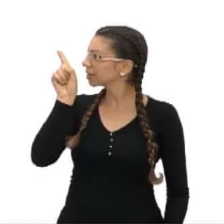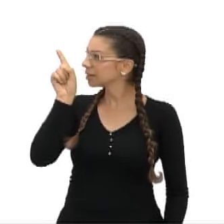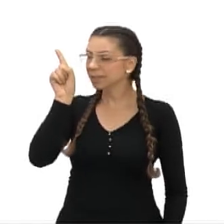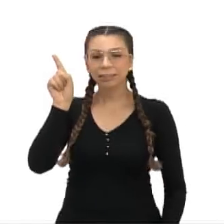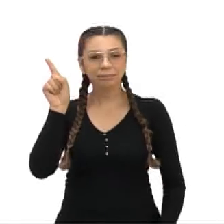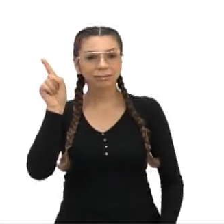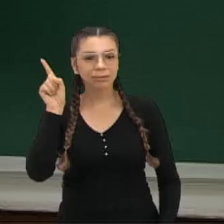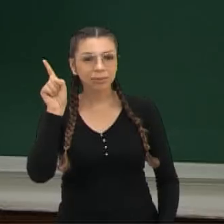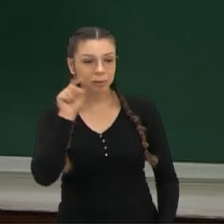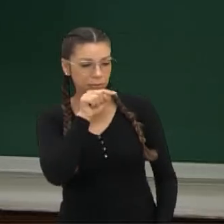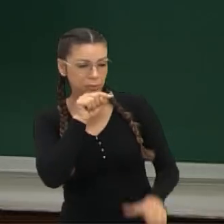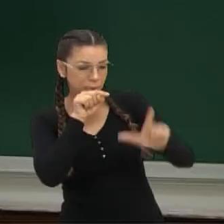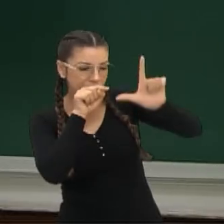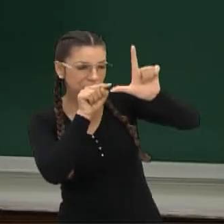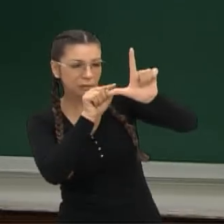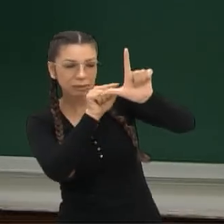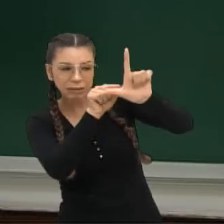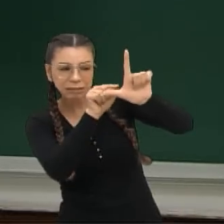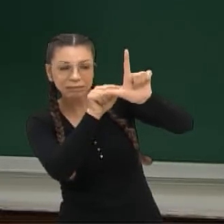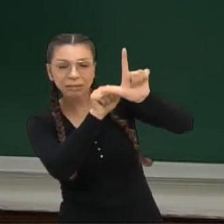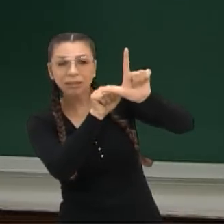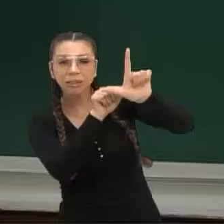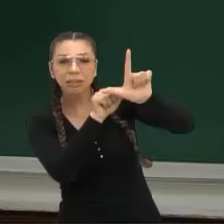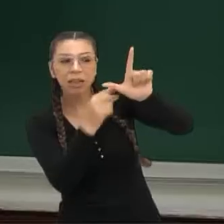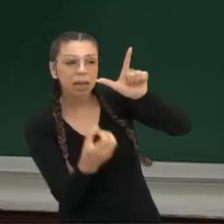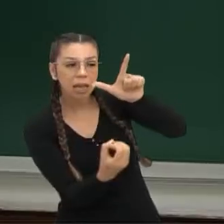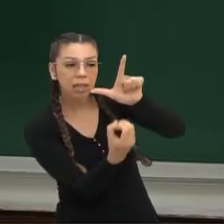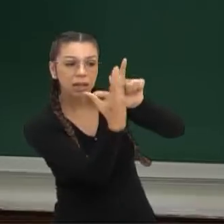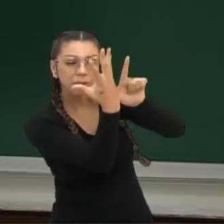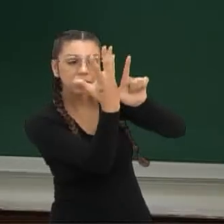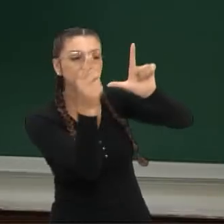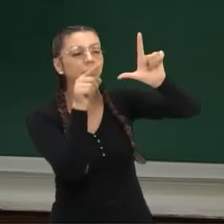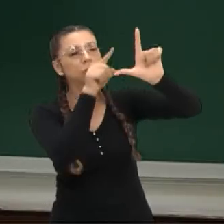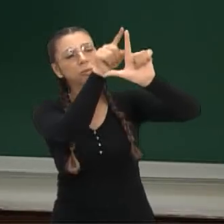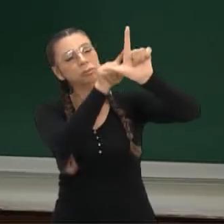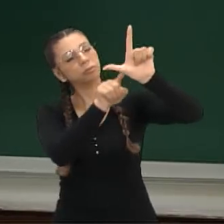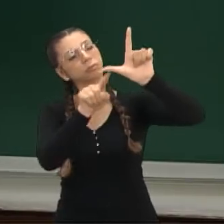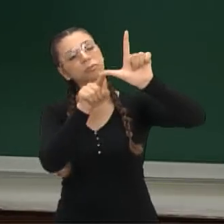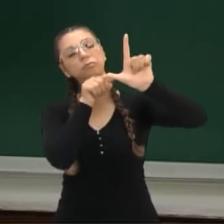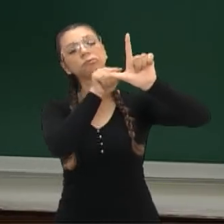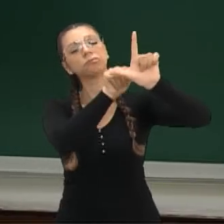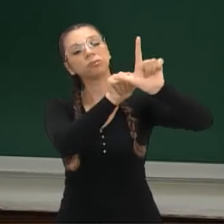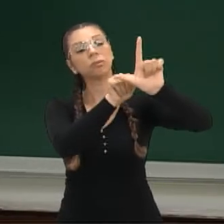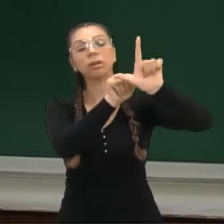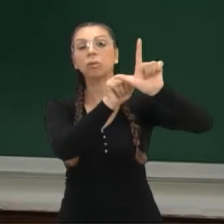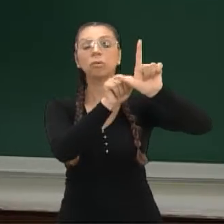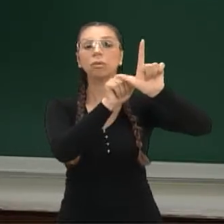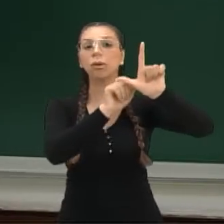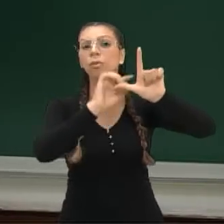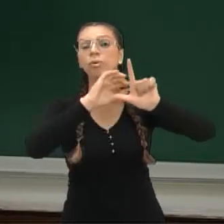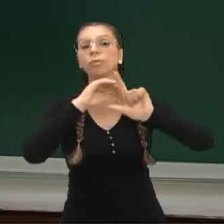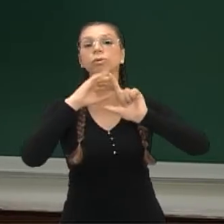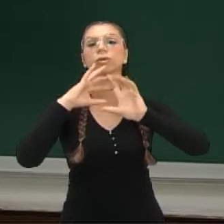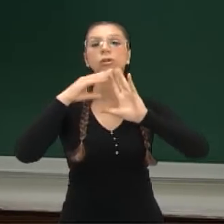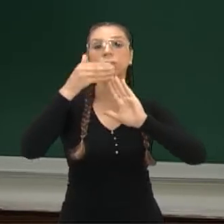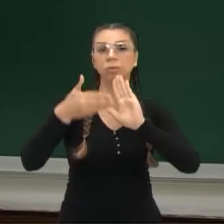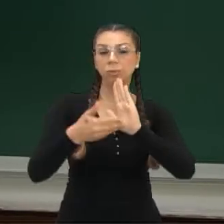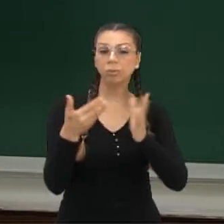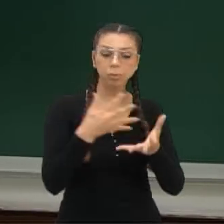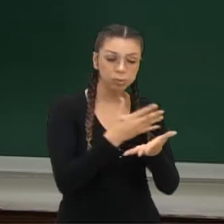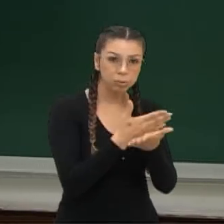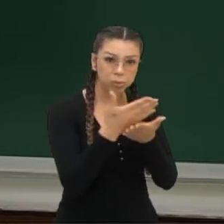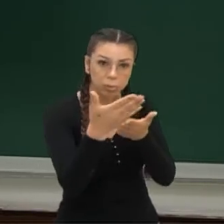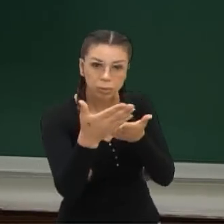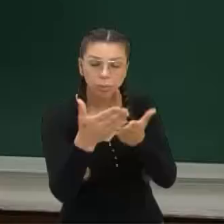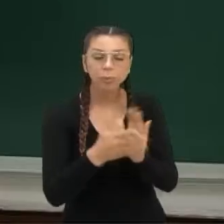tá onde? Tá na origem. Ah, se ele tá na origem, é onde tudo começa. E a gente começa a